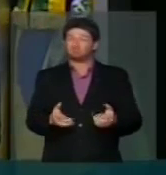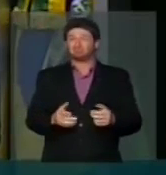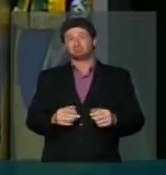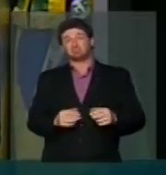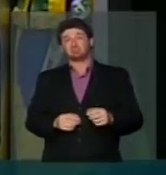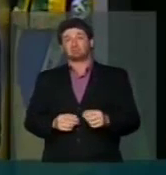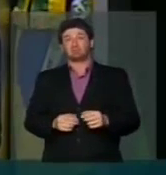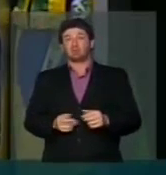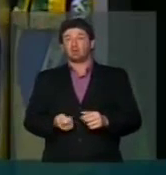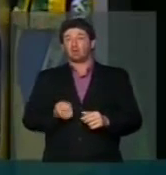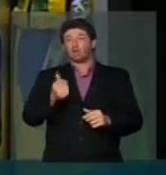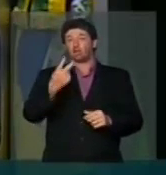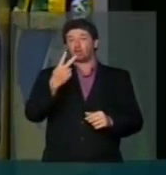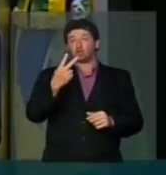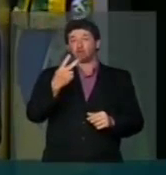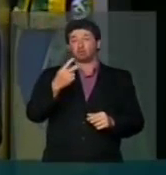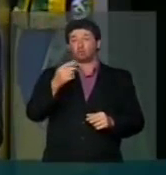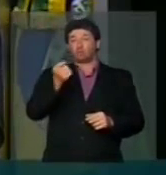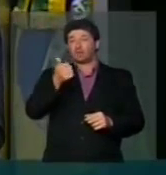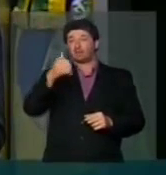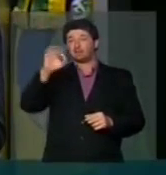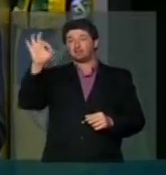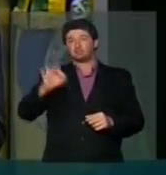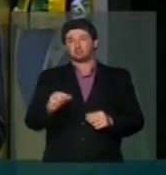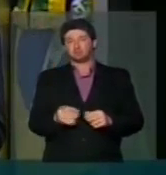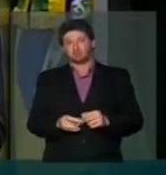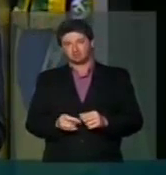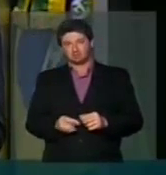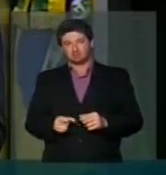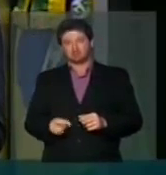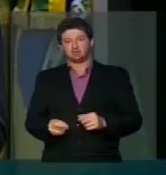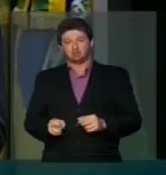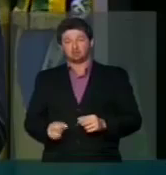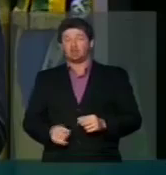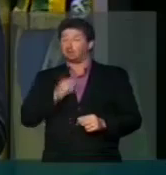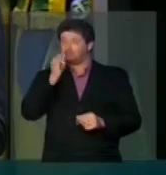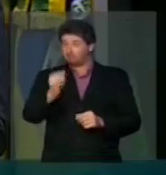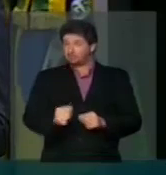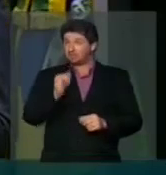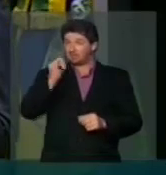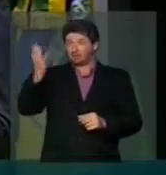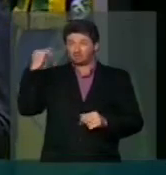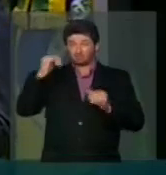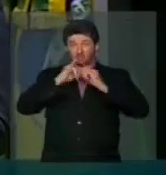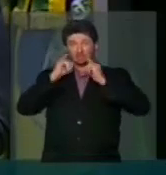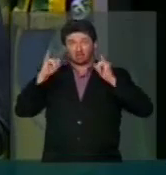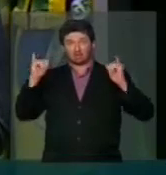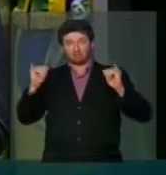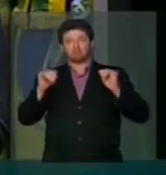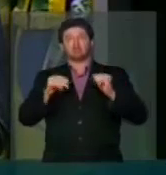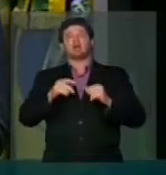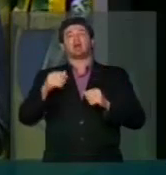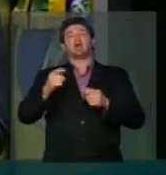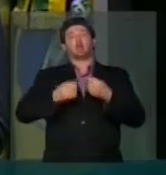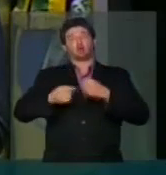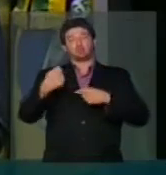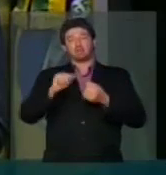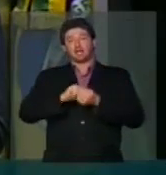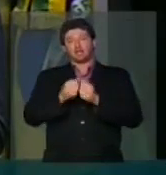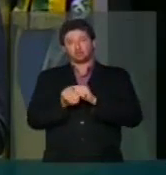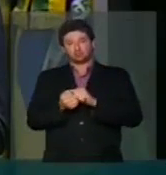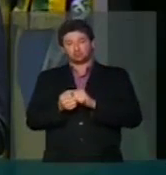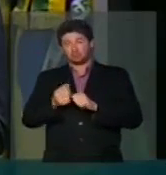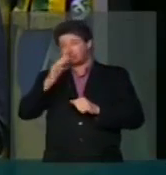2 dígitos, ou seja, quase 10%. Avisaram durante a campanha que a economia precisava de ajustes.